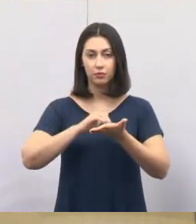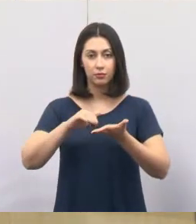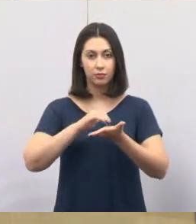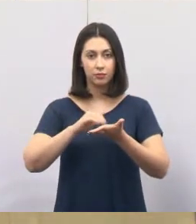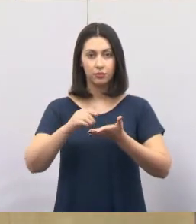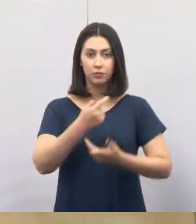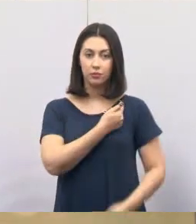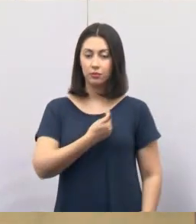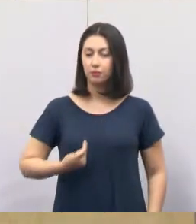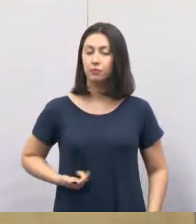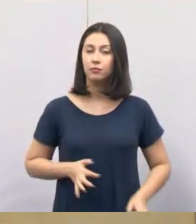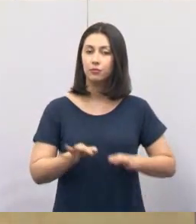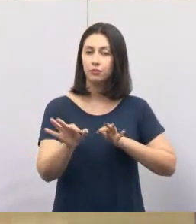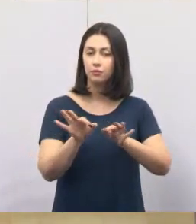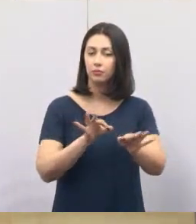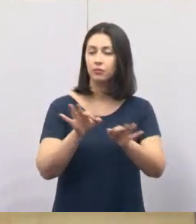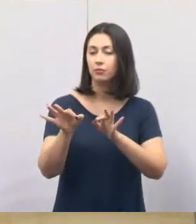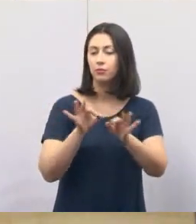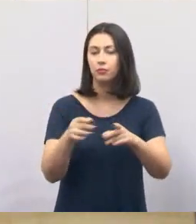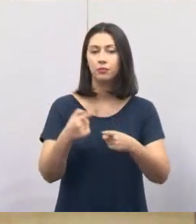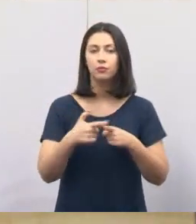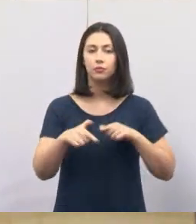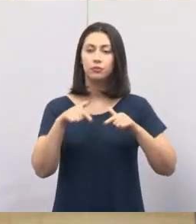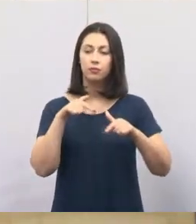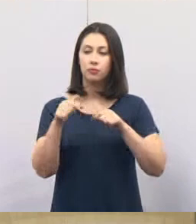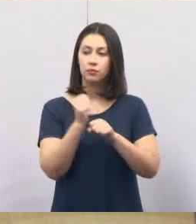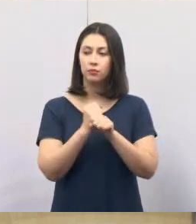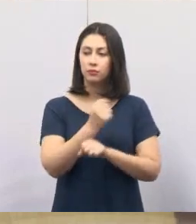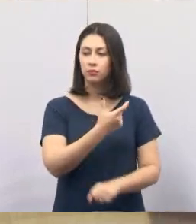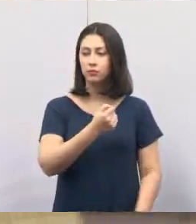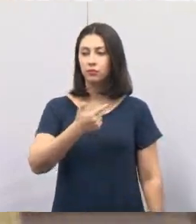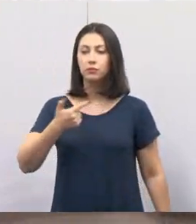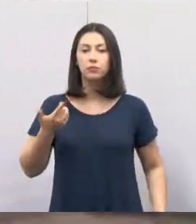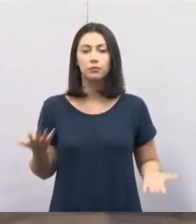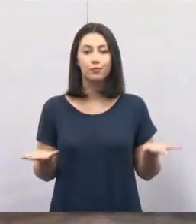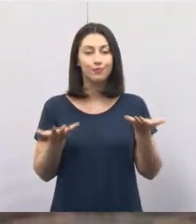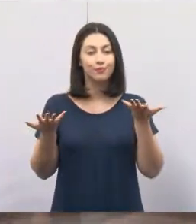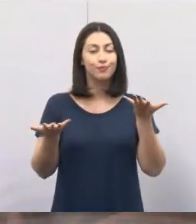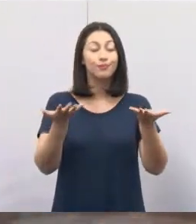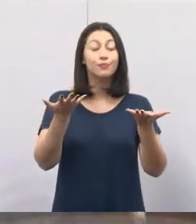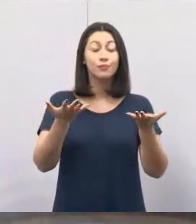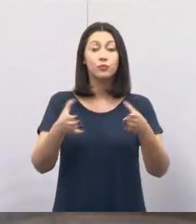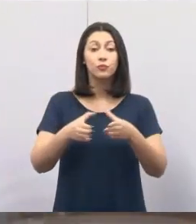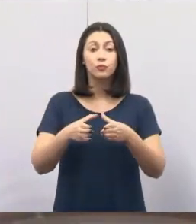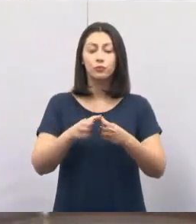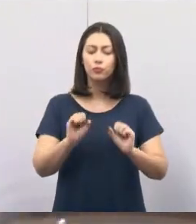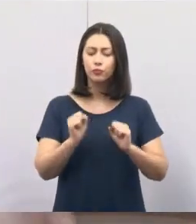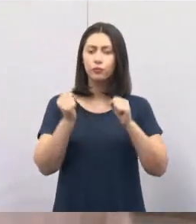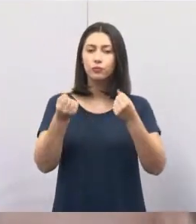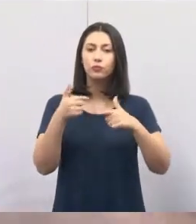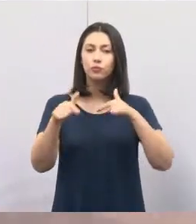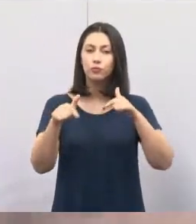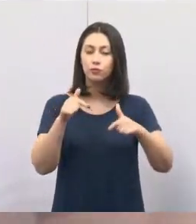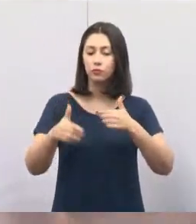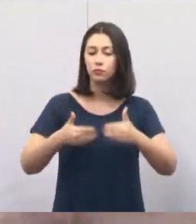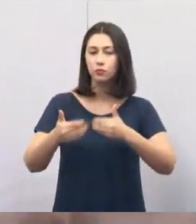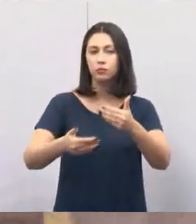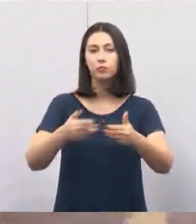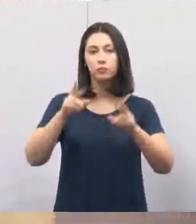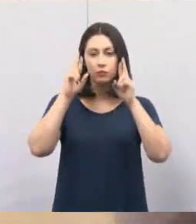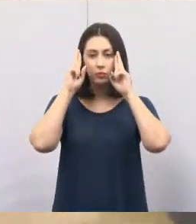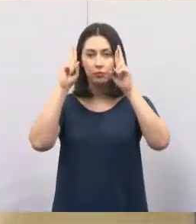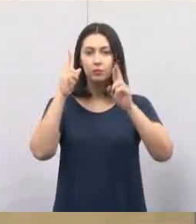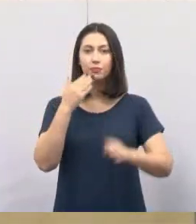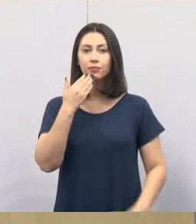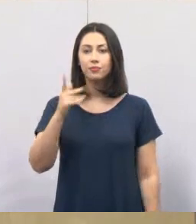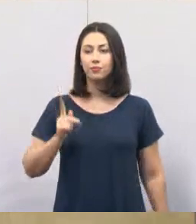municipal de governo e planejamento, pelo serviço prestado no ano 2022, enaltecendo o desempenho de toda a equipe ao longo desse ano. Respeitosamente, requerendo a presença